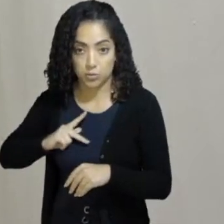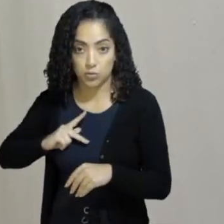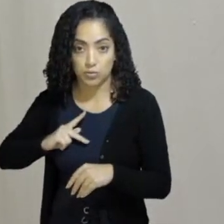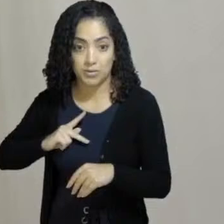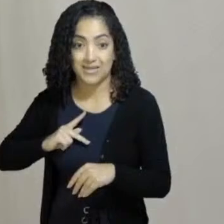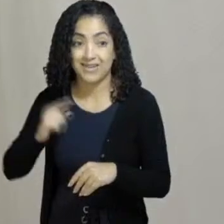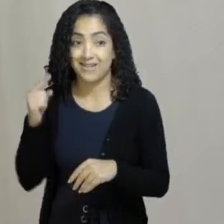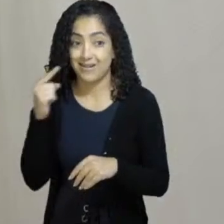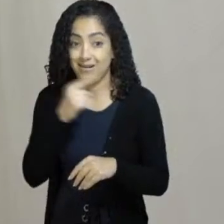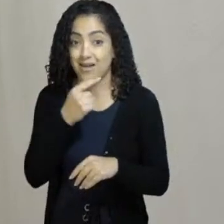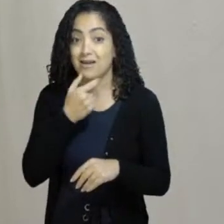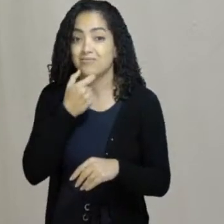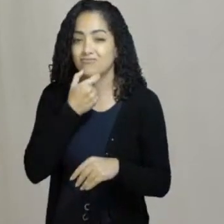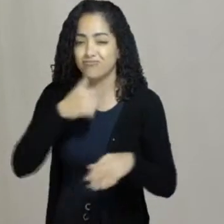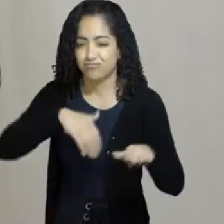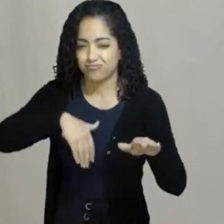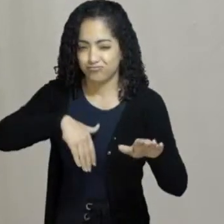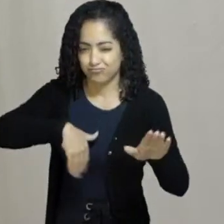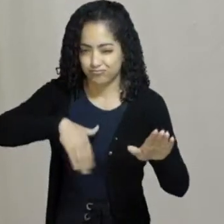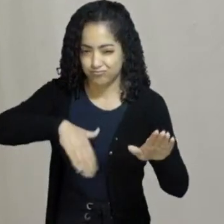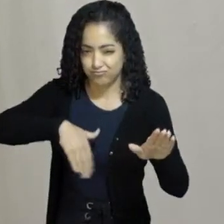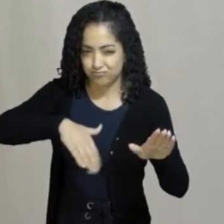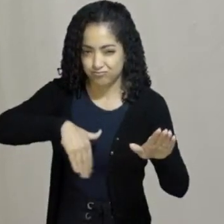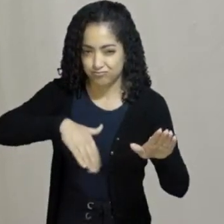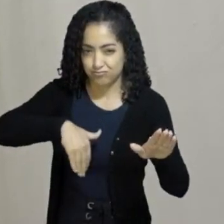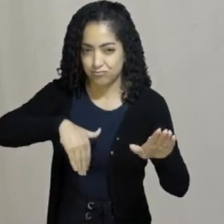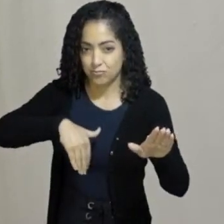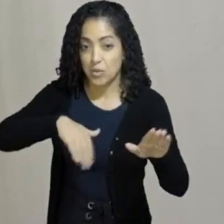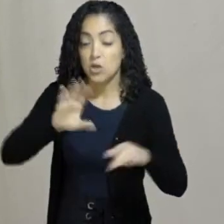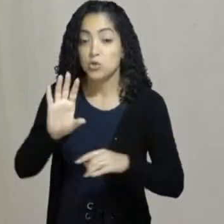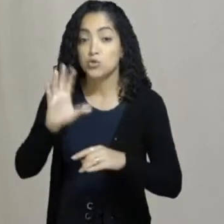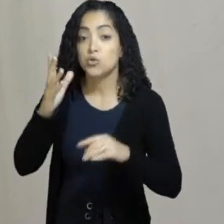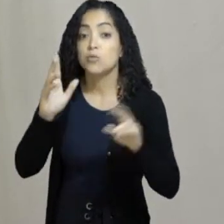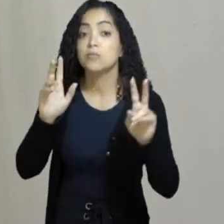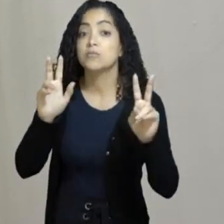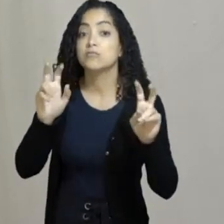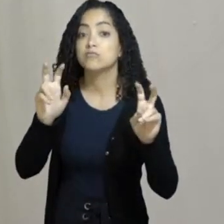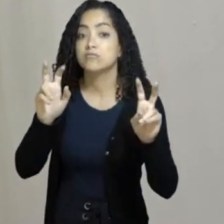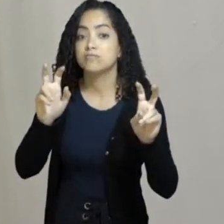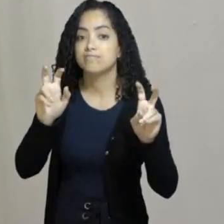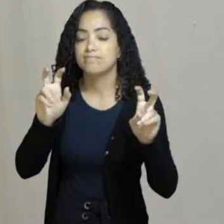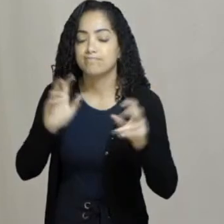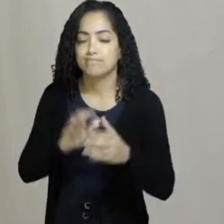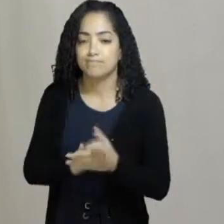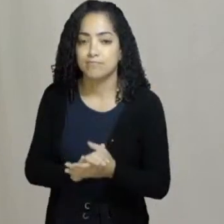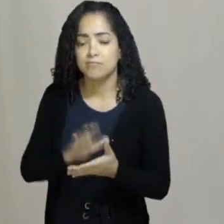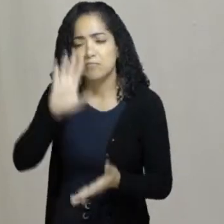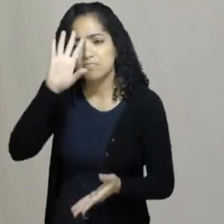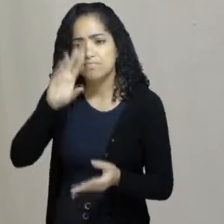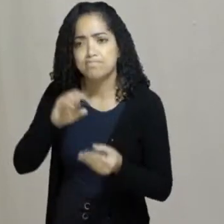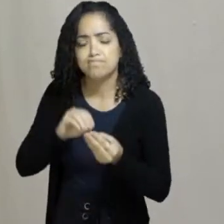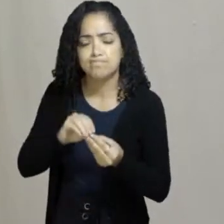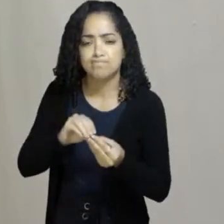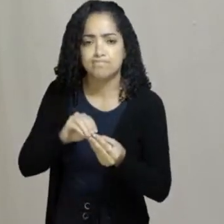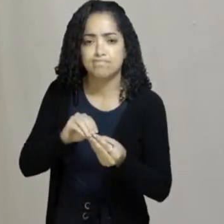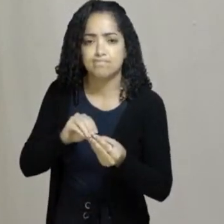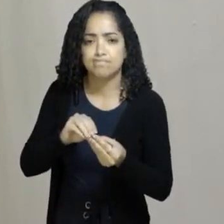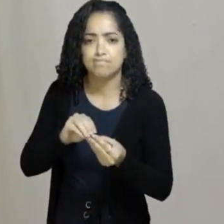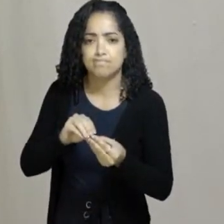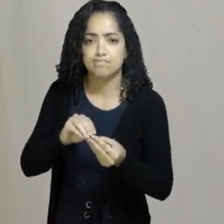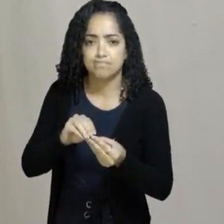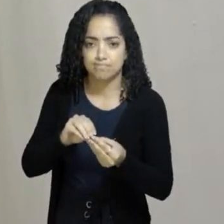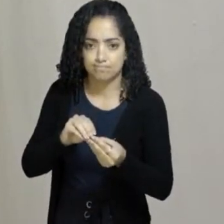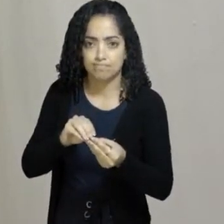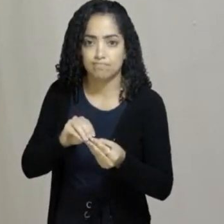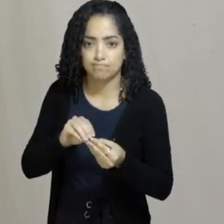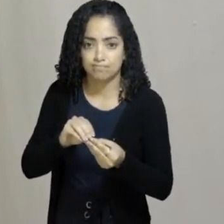dos Ingleses justamente sobre essa temática eu chega uma conclusão e